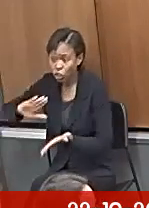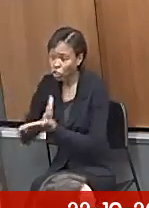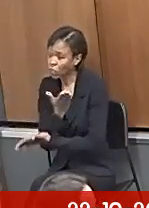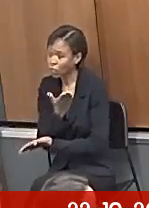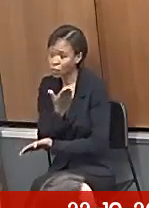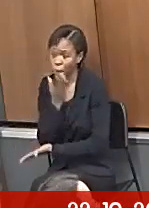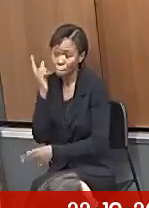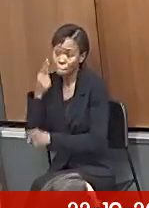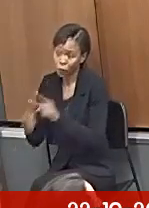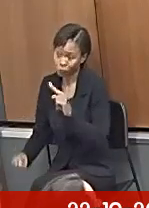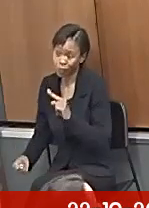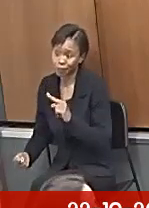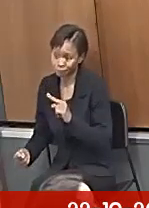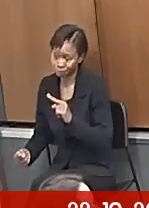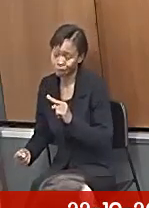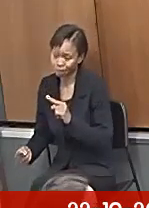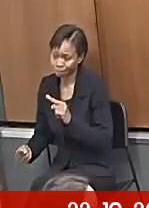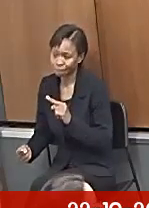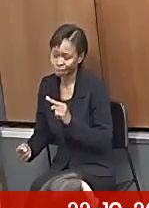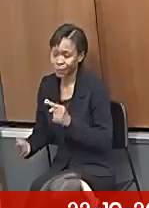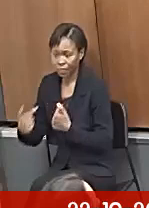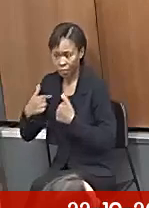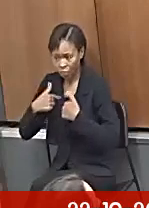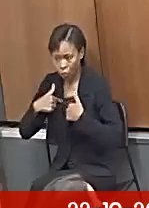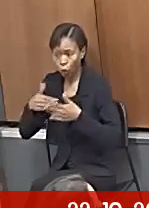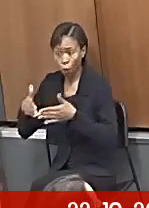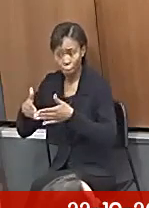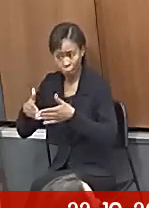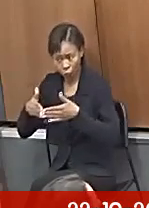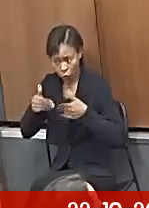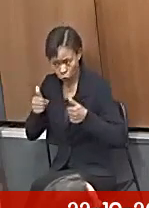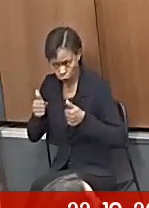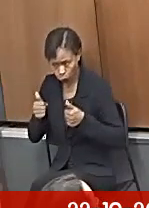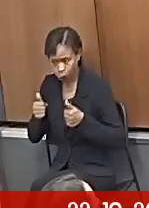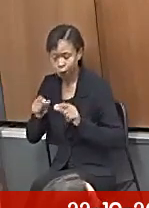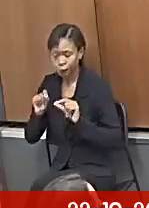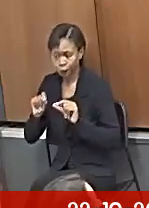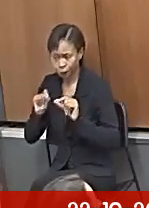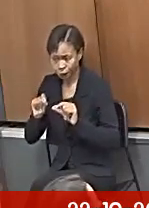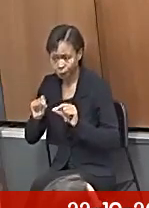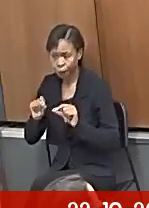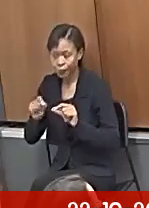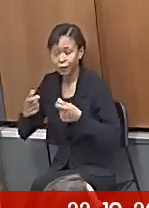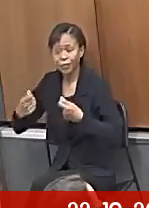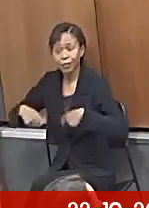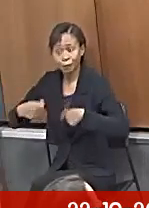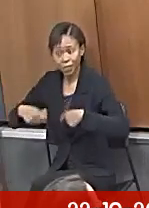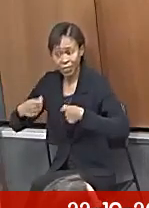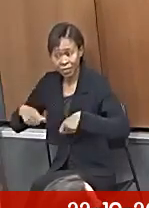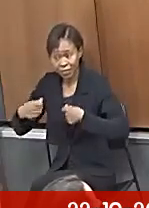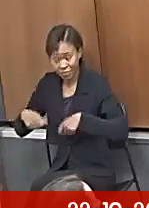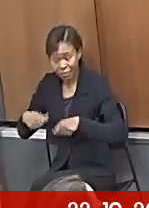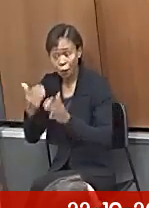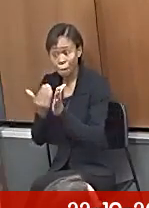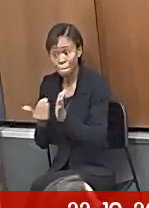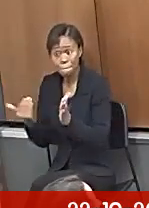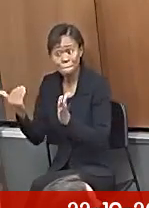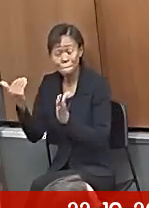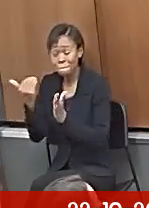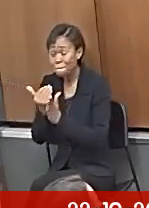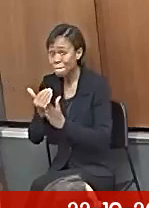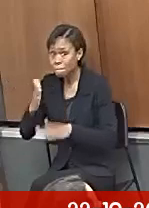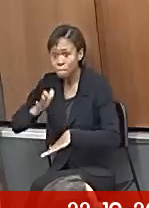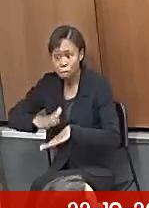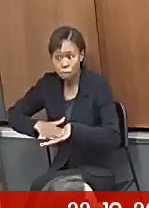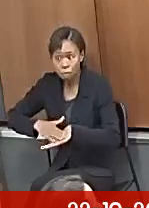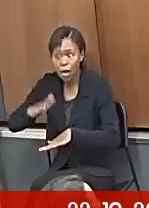retirada. Então, o que eu estou pedindo aqui é que se tenha um aumento da